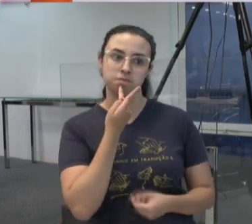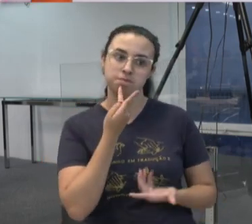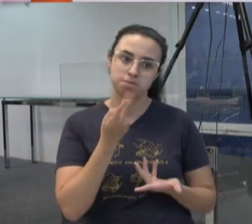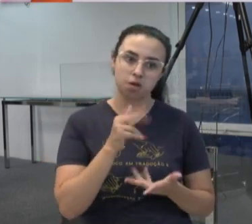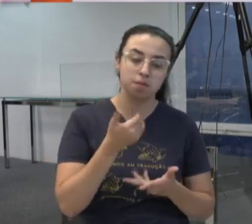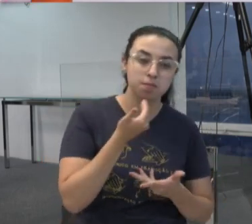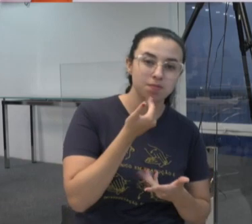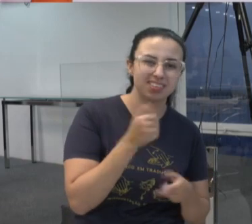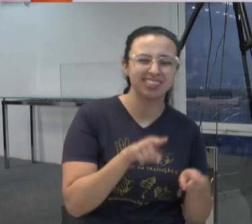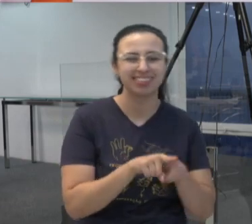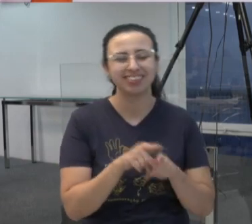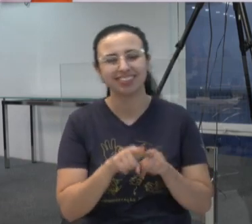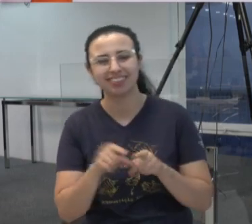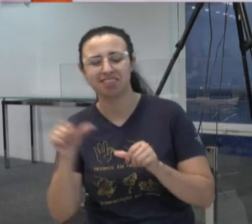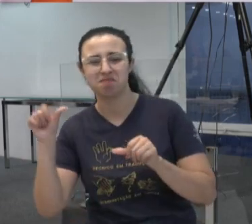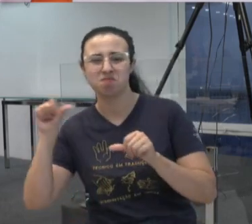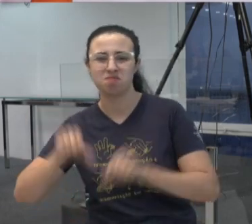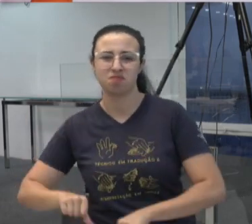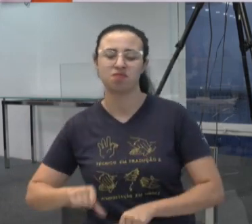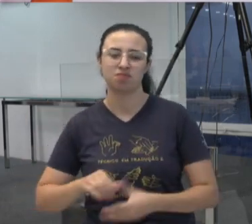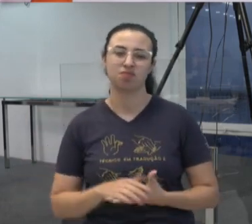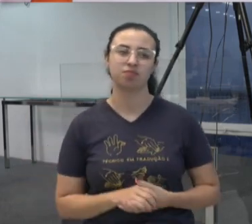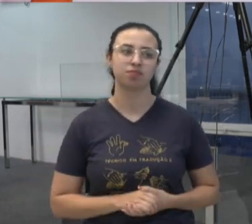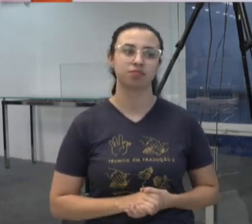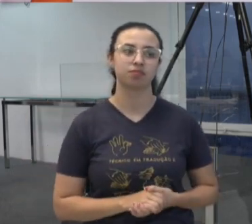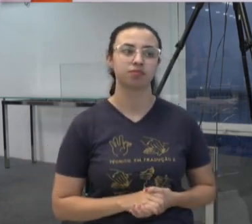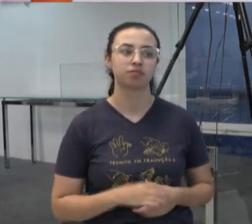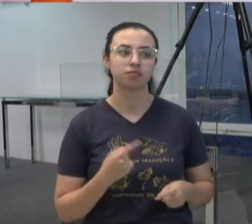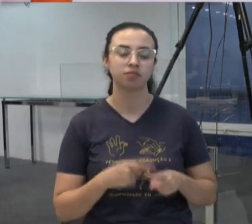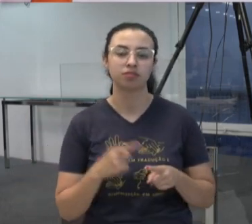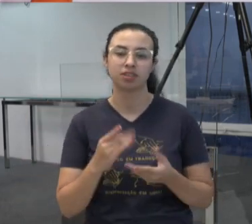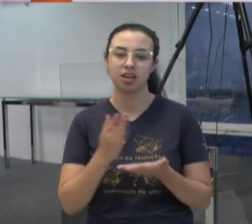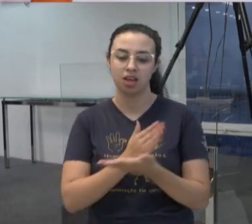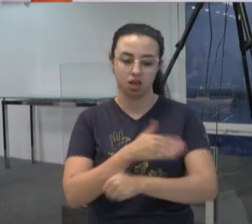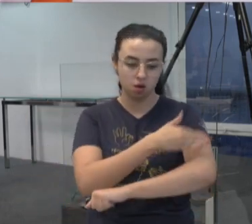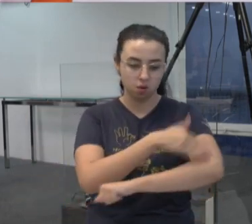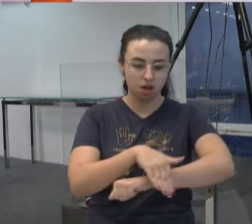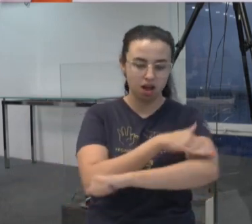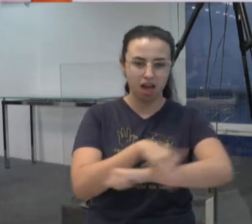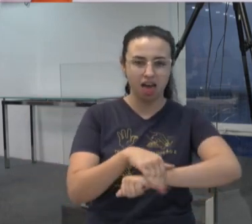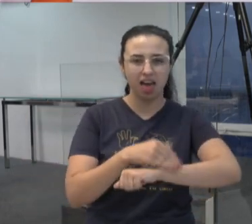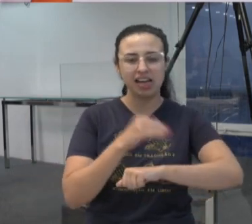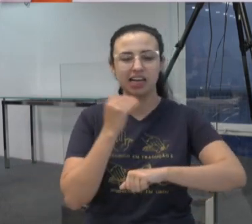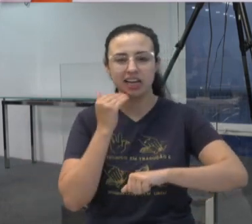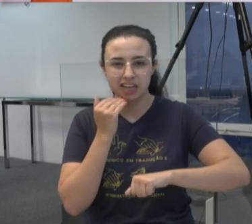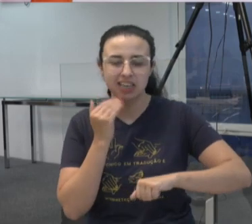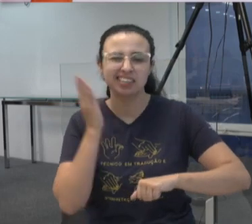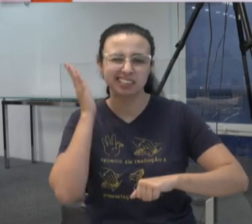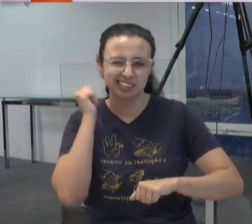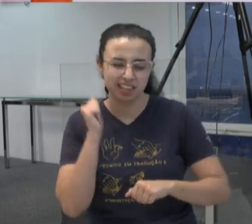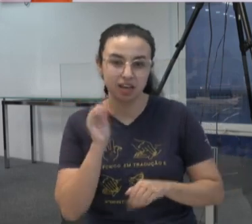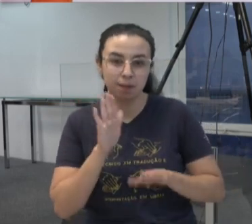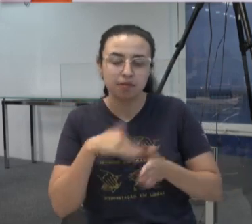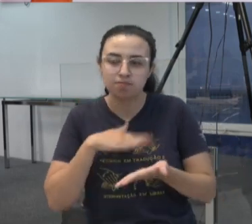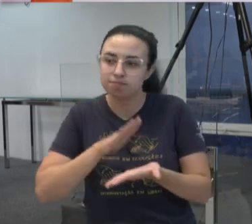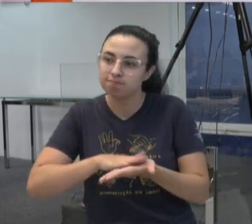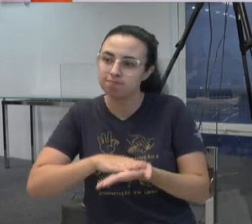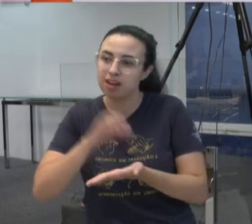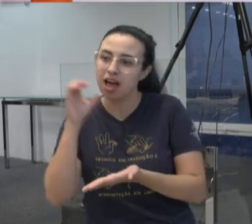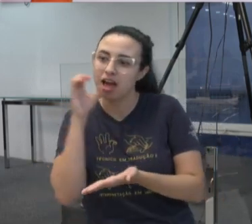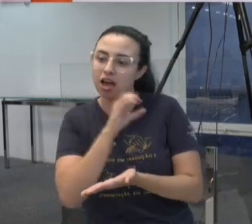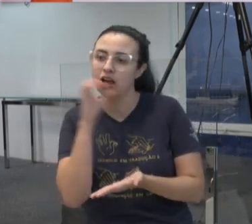pagaram, sim, foram, infelizmente, uma parte destruída para colocar a pluvial. Mas eu já estou cobrando, o mais rápido possível